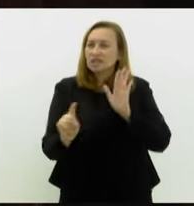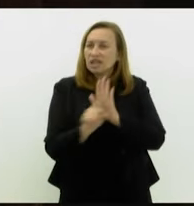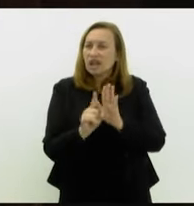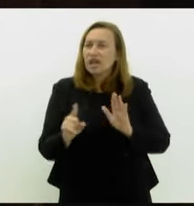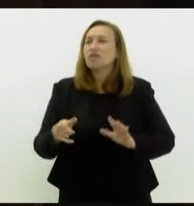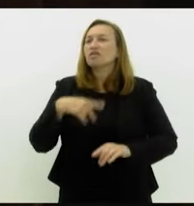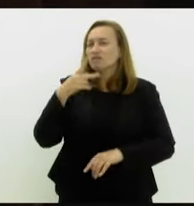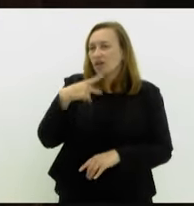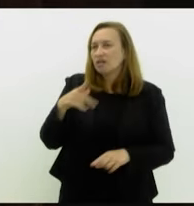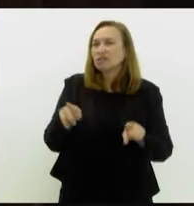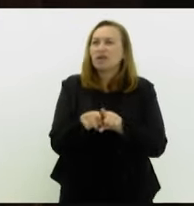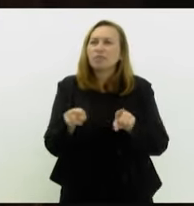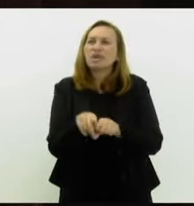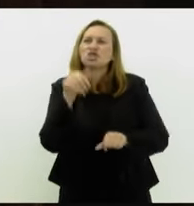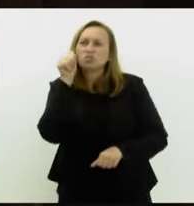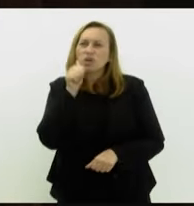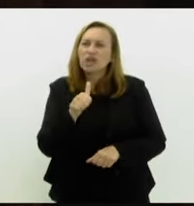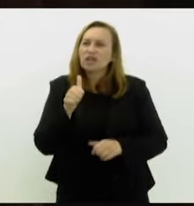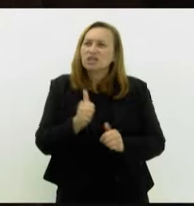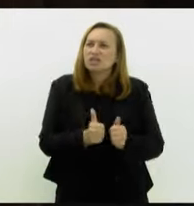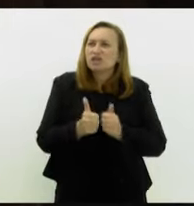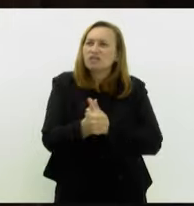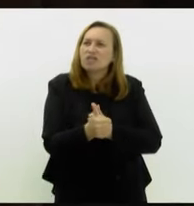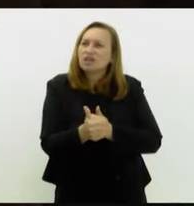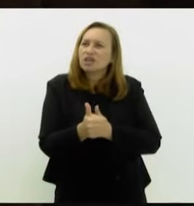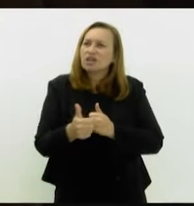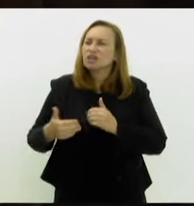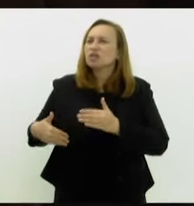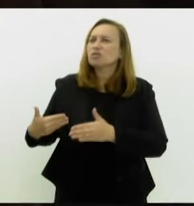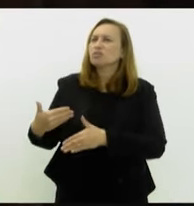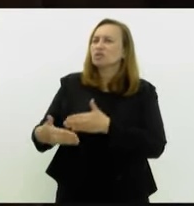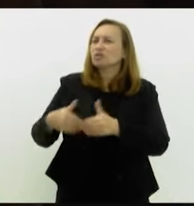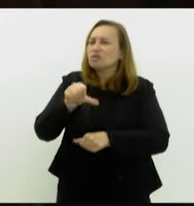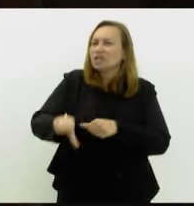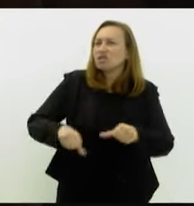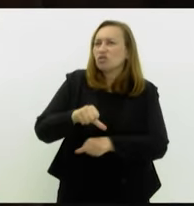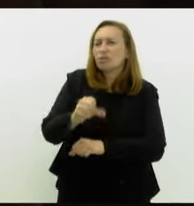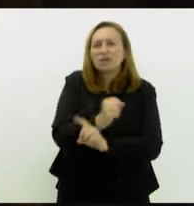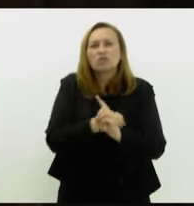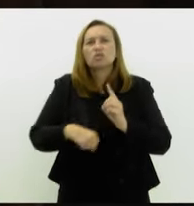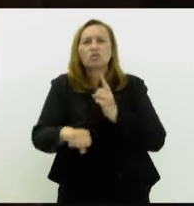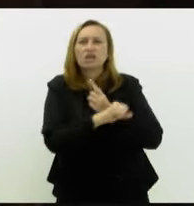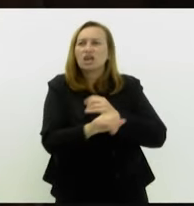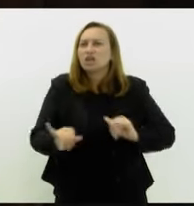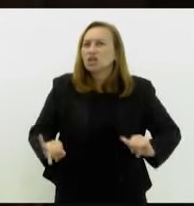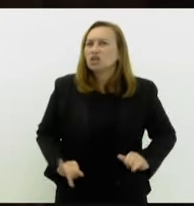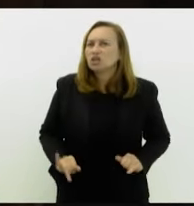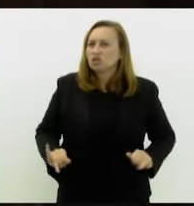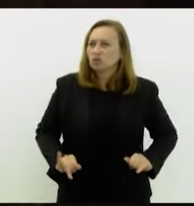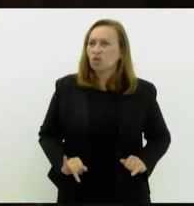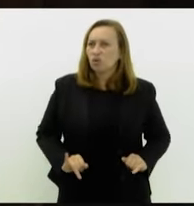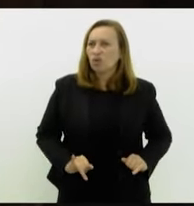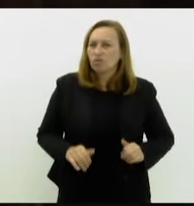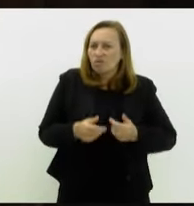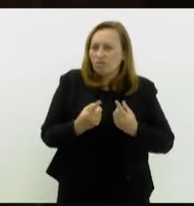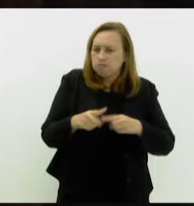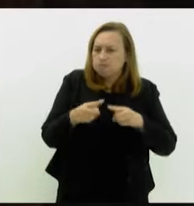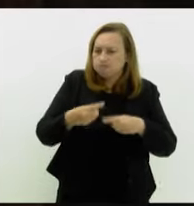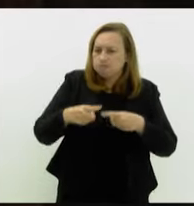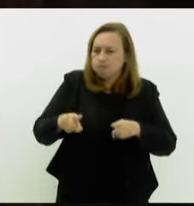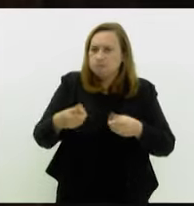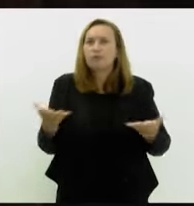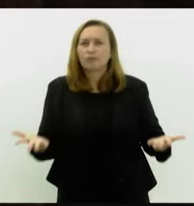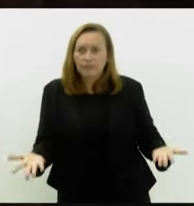eu digo também de mulheres que estão à frente de processos de transformações sociais que sofrem um processo de perseguição